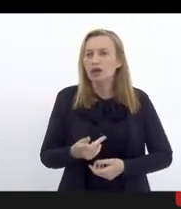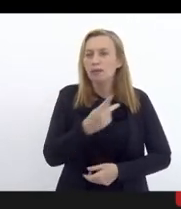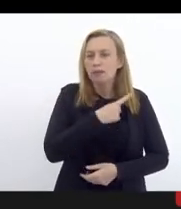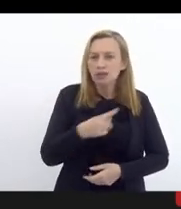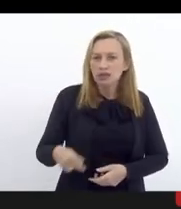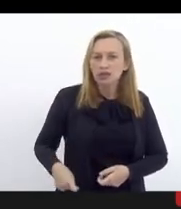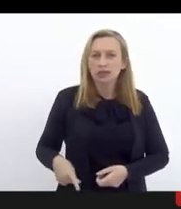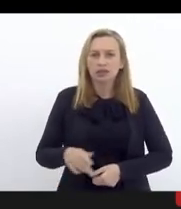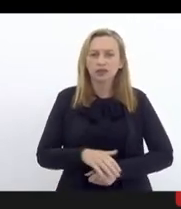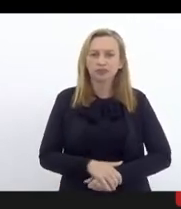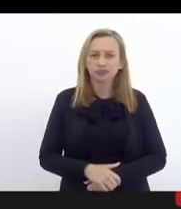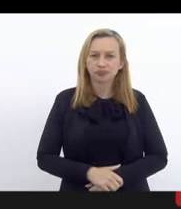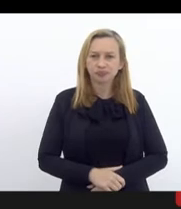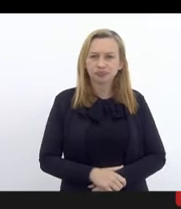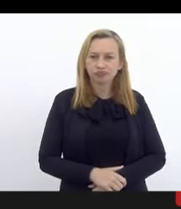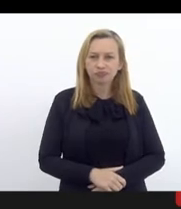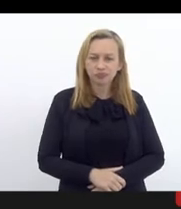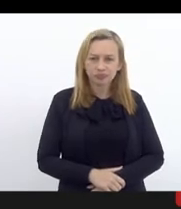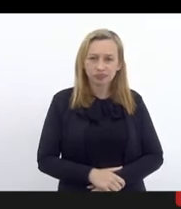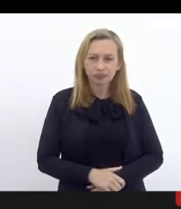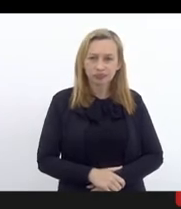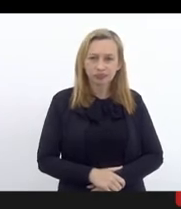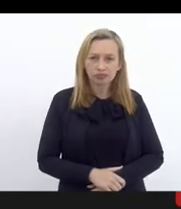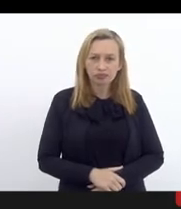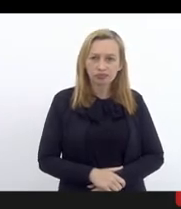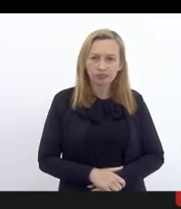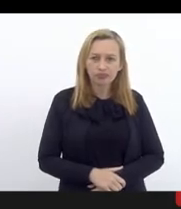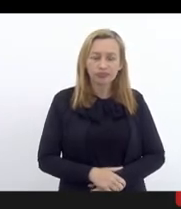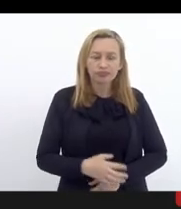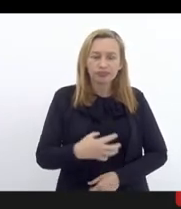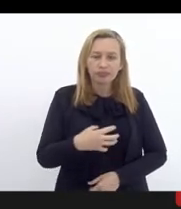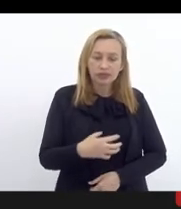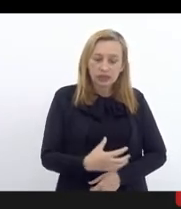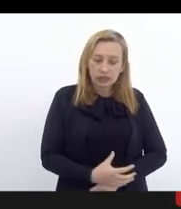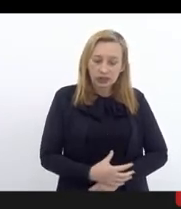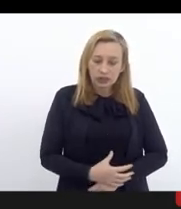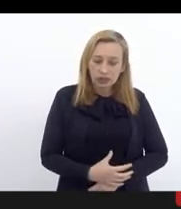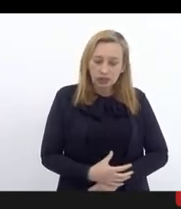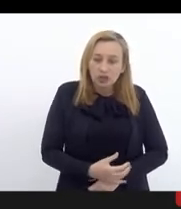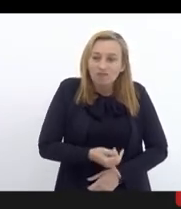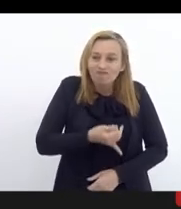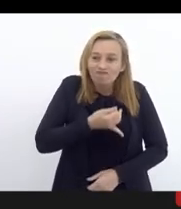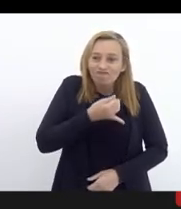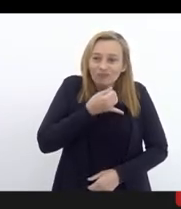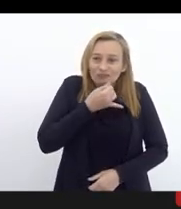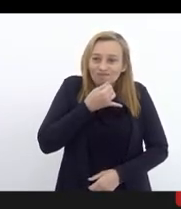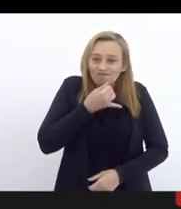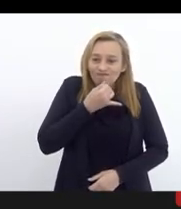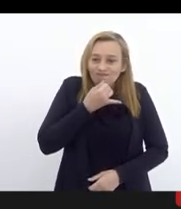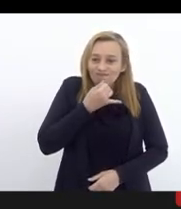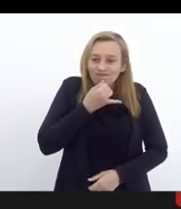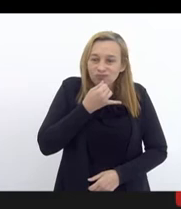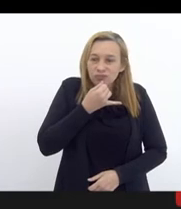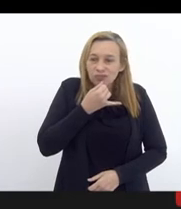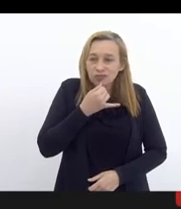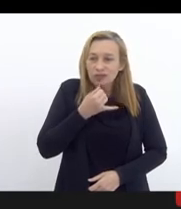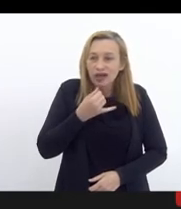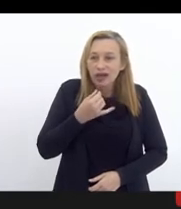presidente, eu sinto muito não estar pessoalmente